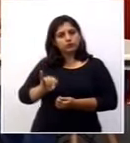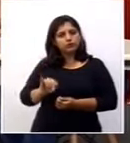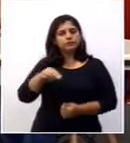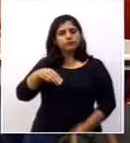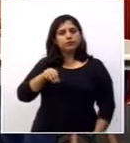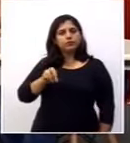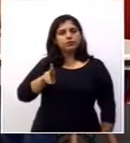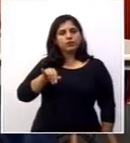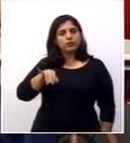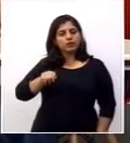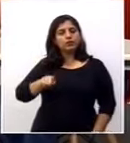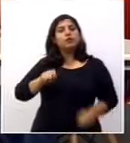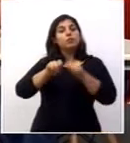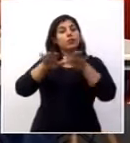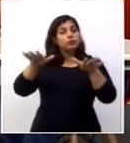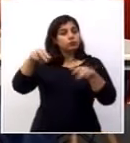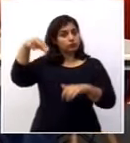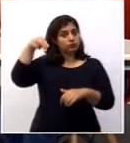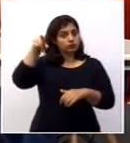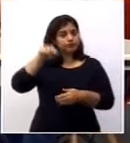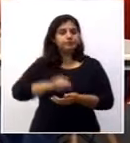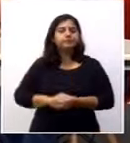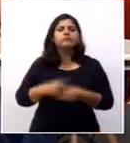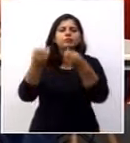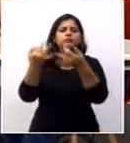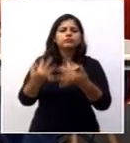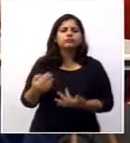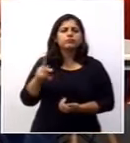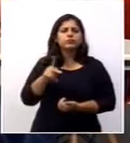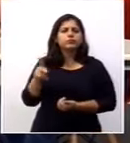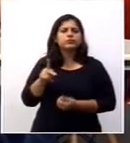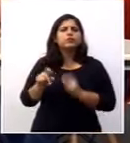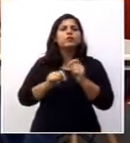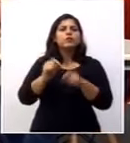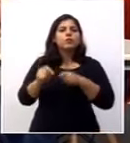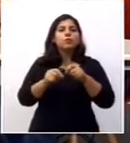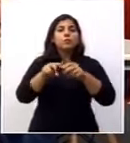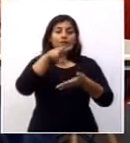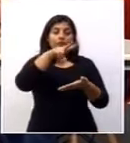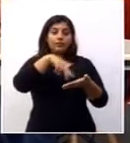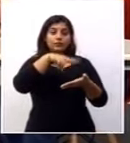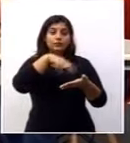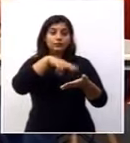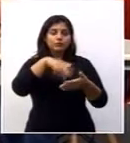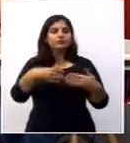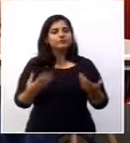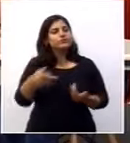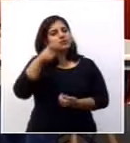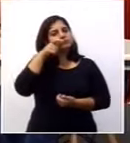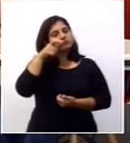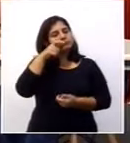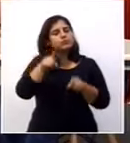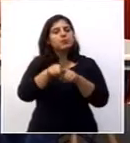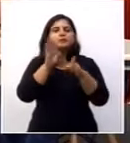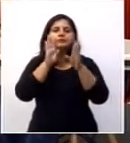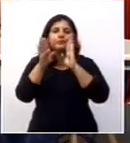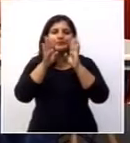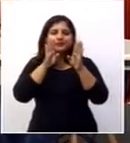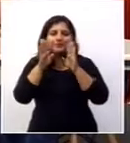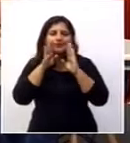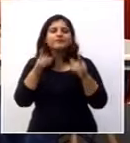de Guarulhos Norte. Então, a professora vai falar um pouquinho com a gente sobre leitura. Vocês podem assistir também pelo